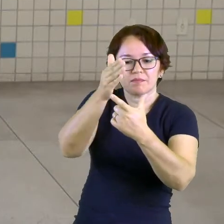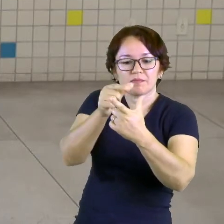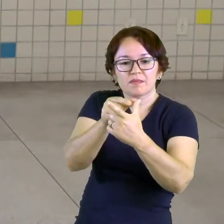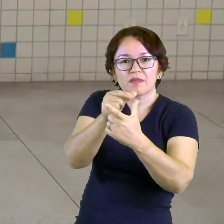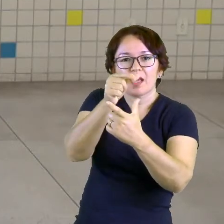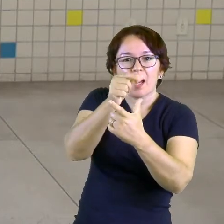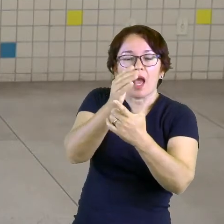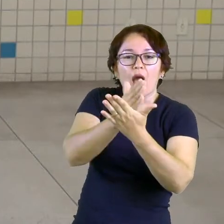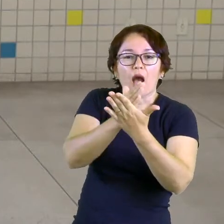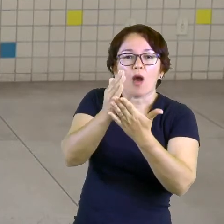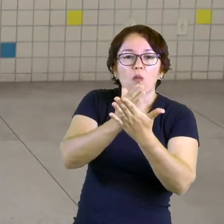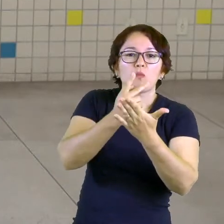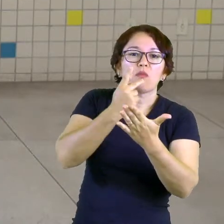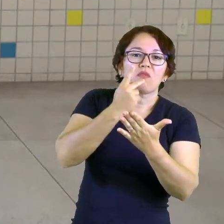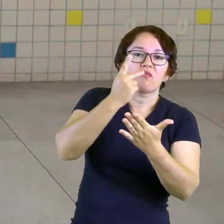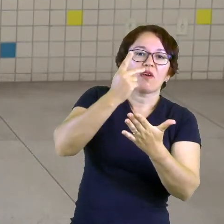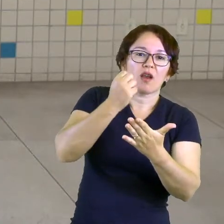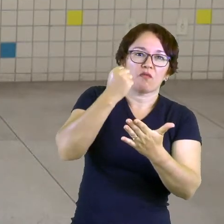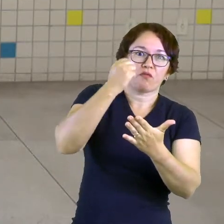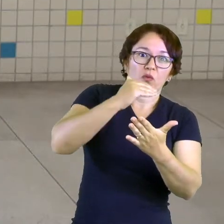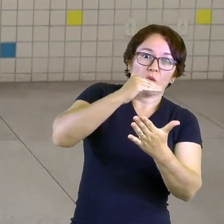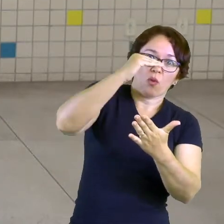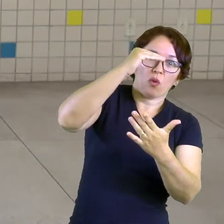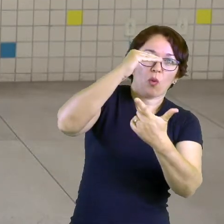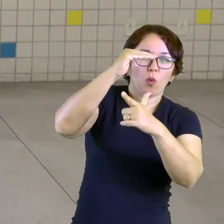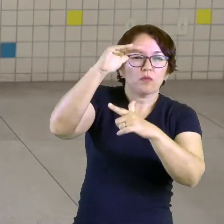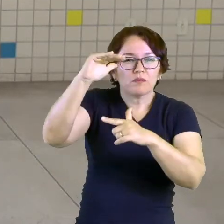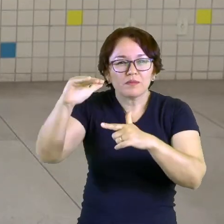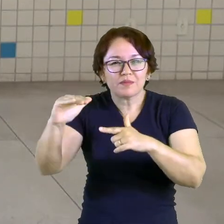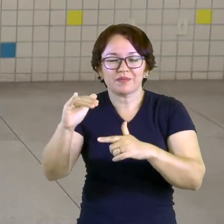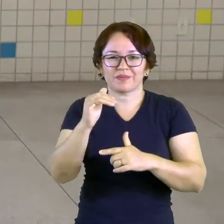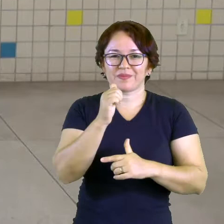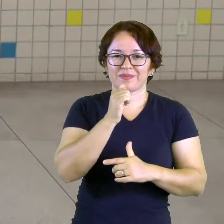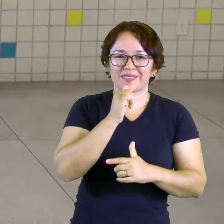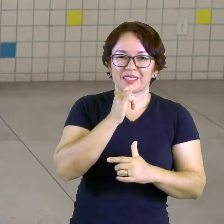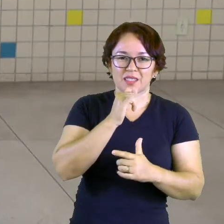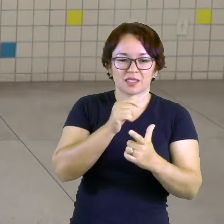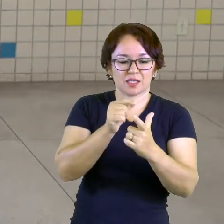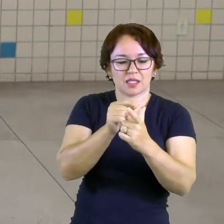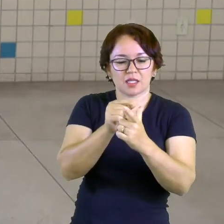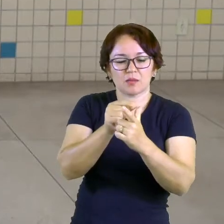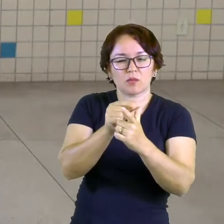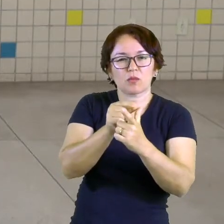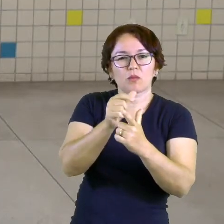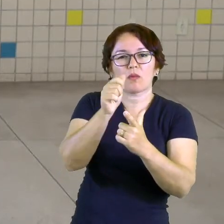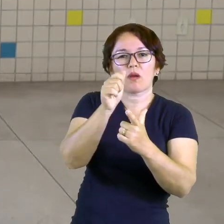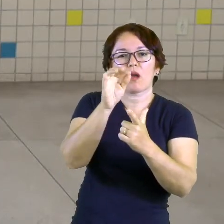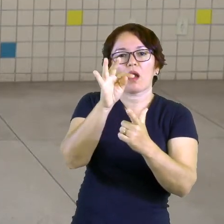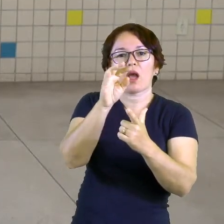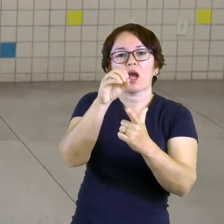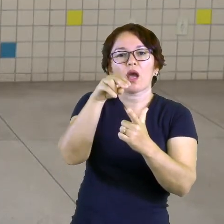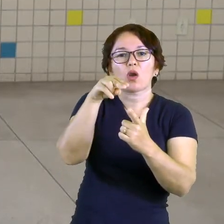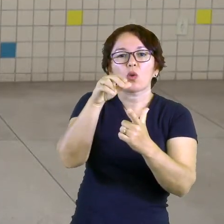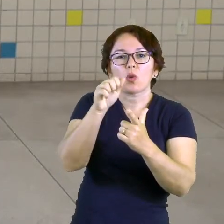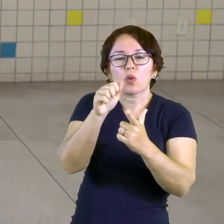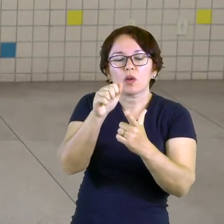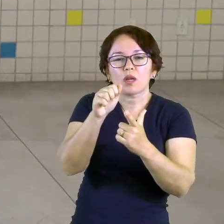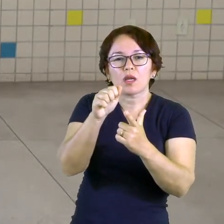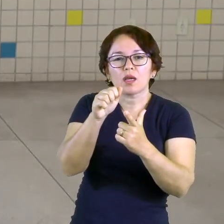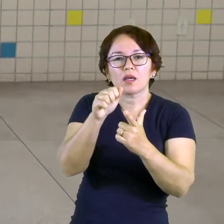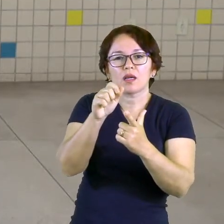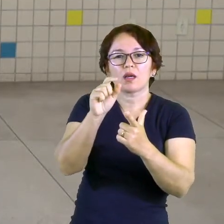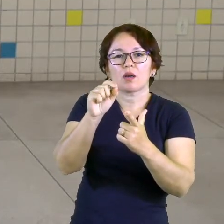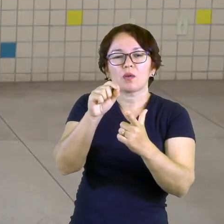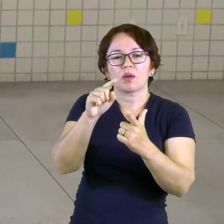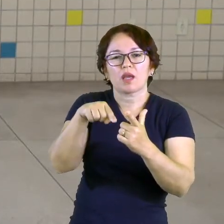tonicidade. Nós podemos chamar de sílaba átona, que é aquela sílaba que a gente pronuncia com menos